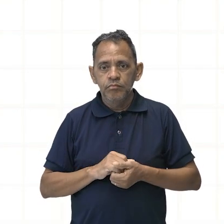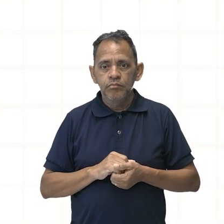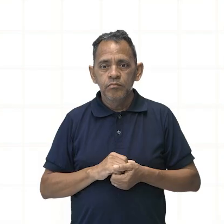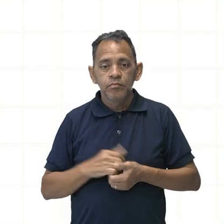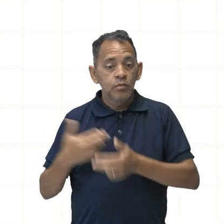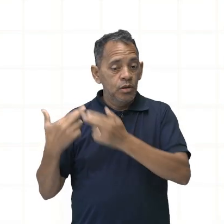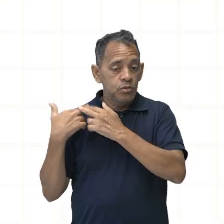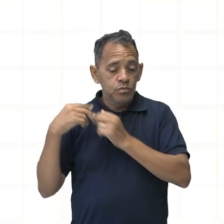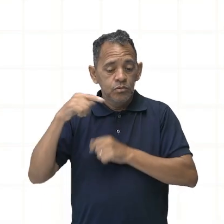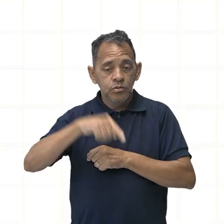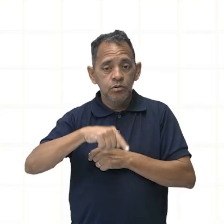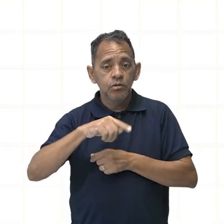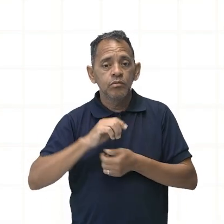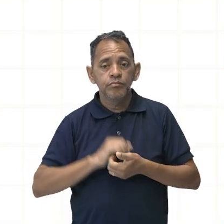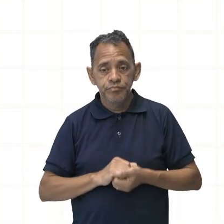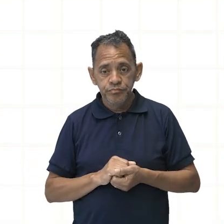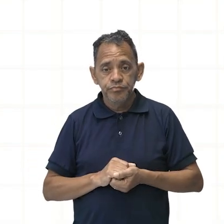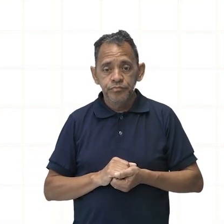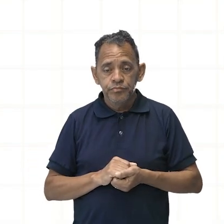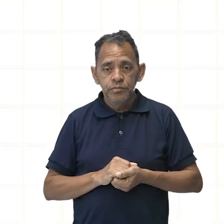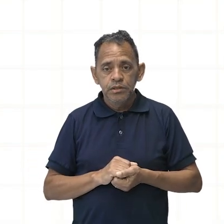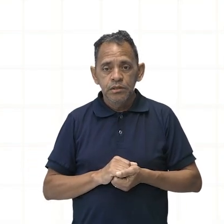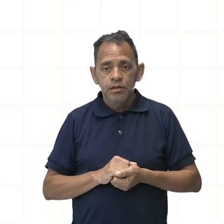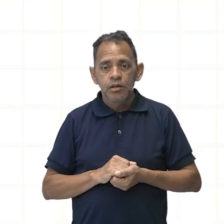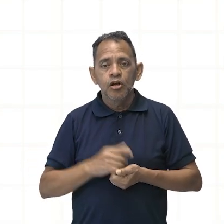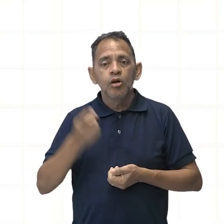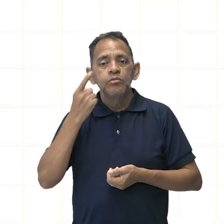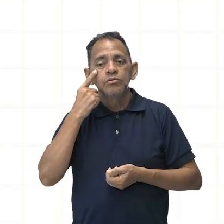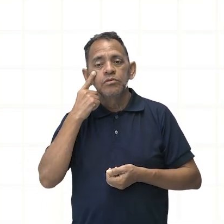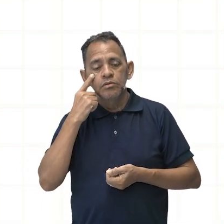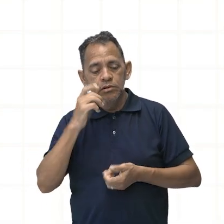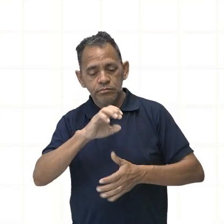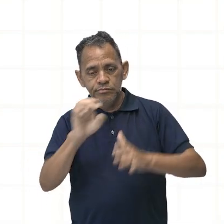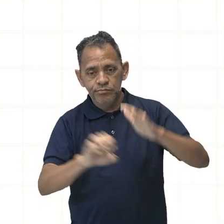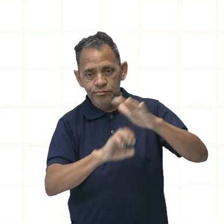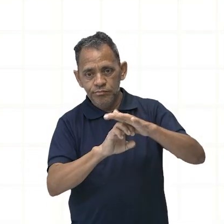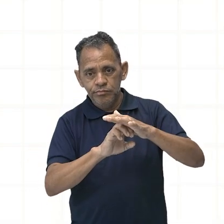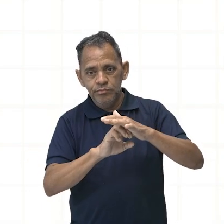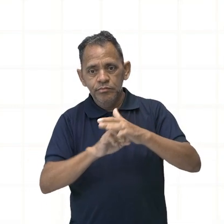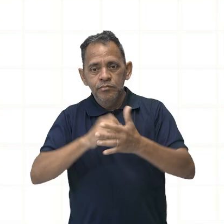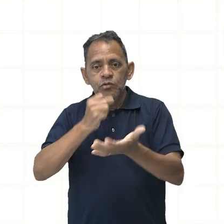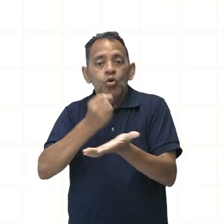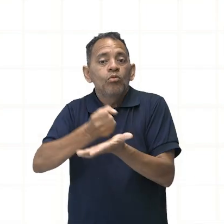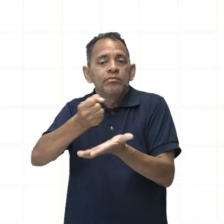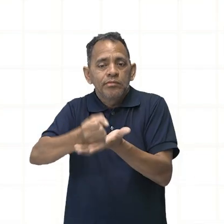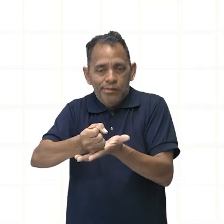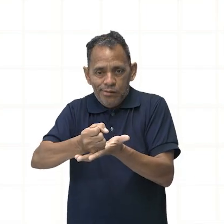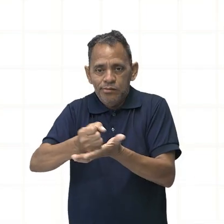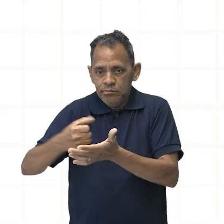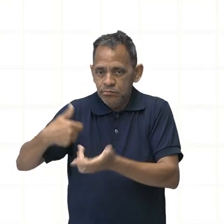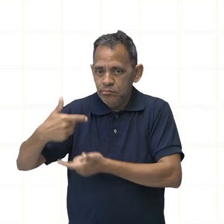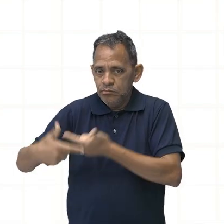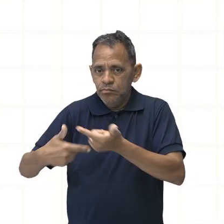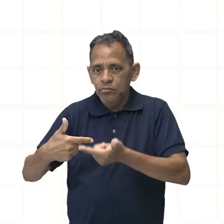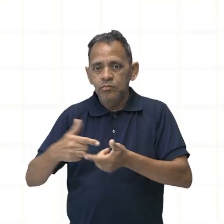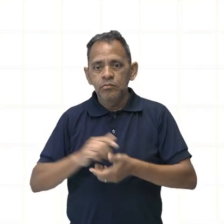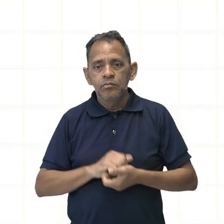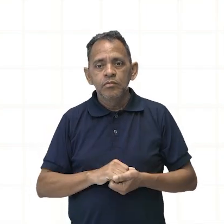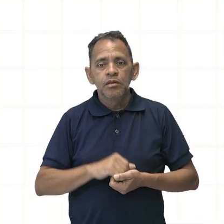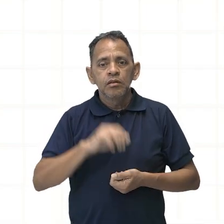gente observa que essas empresas, elas acabam contratando trabalhadores. Agora, para se